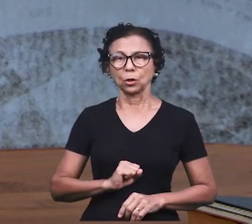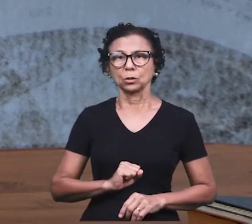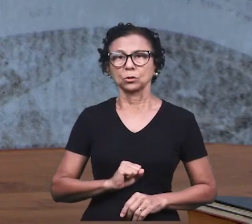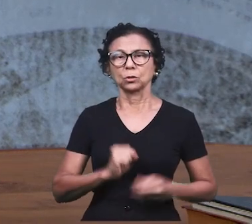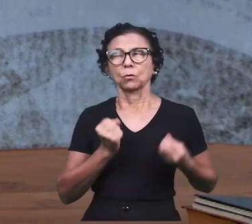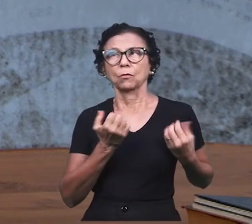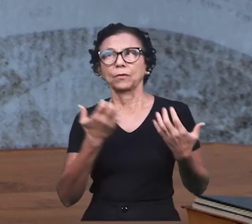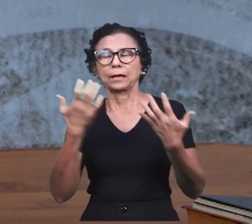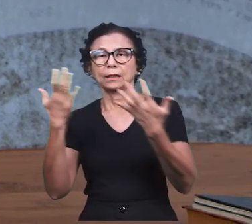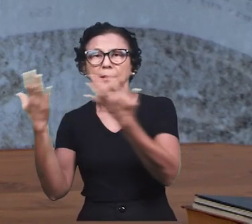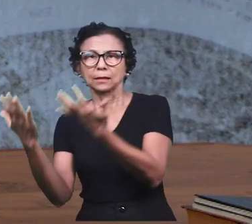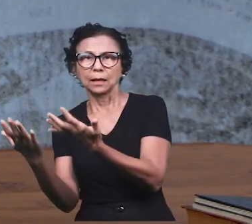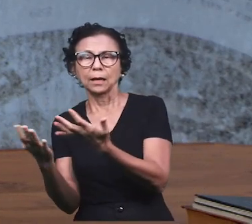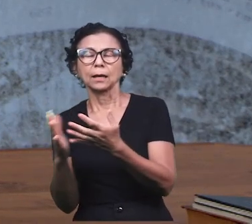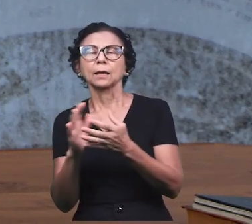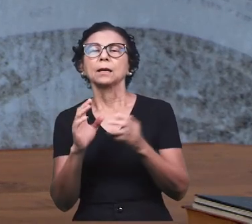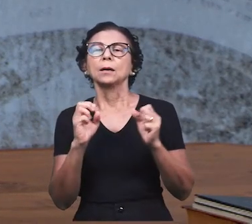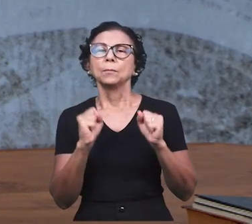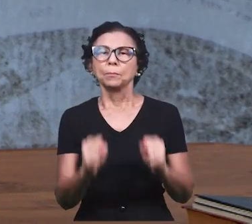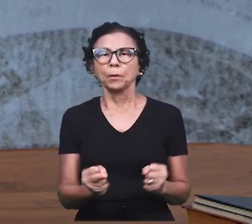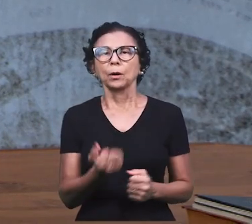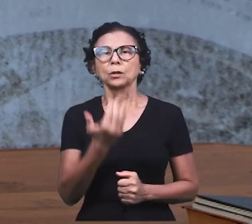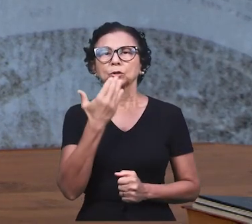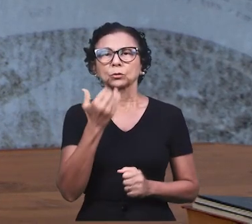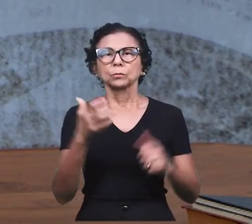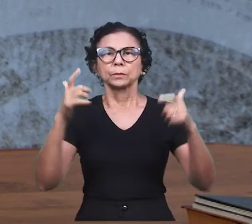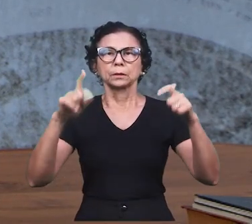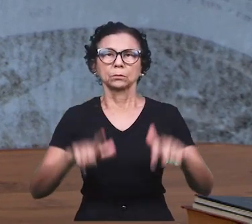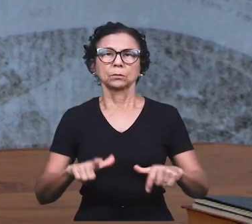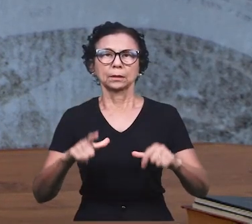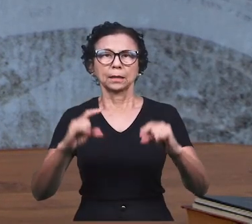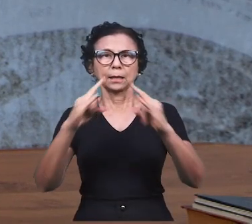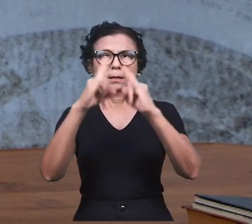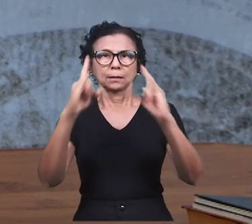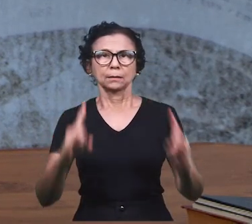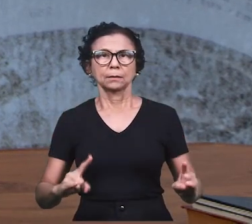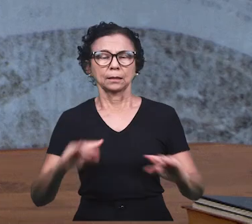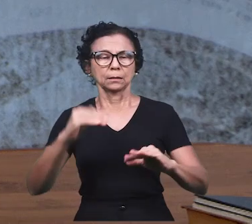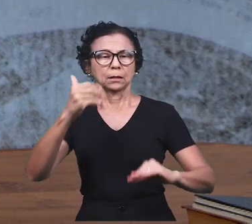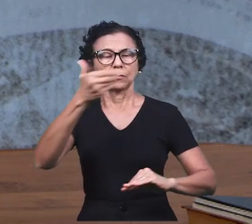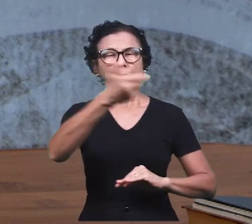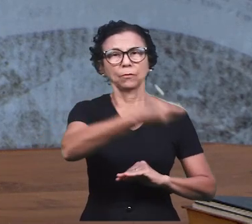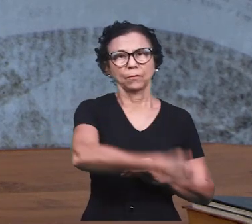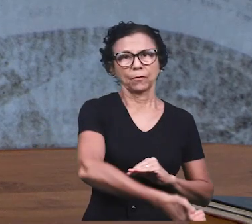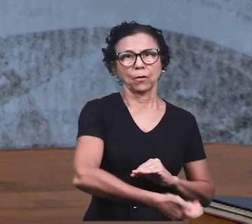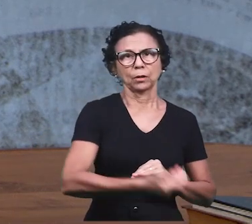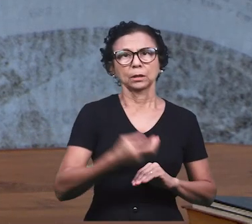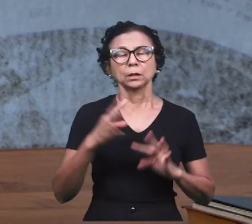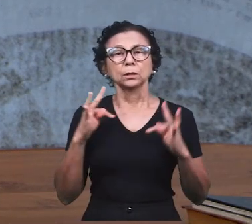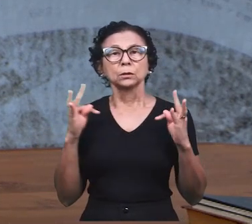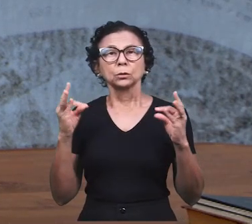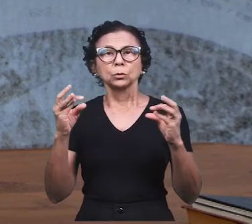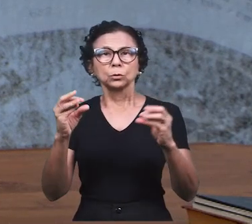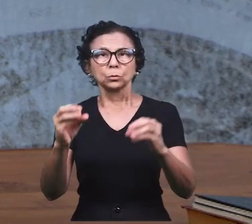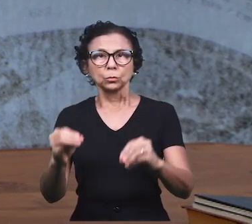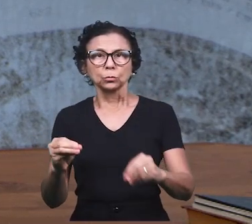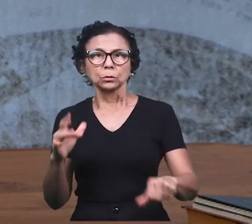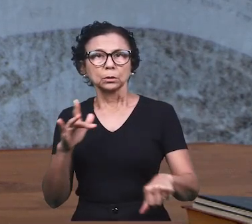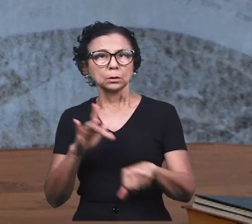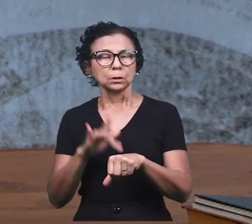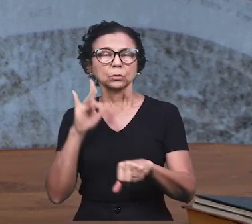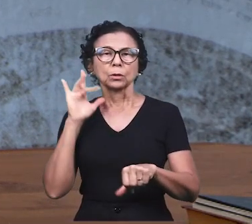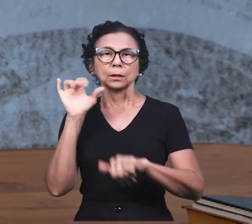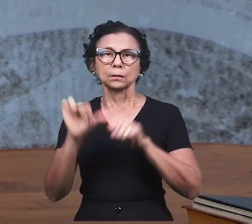se comerá no pátio da tenda da congregação. Tudo o que tocar a sua carne será